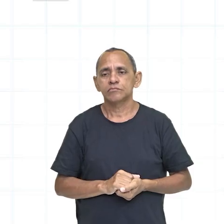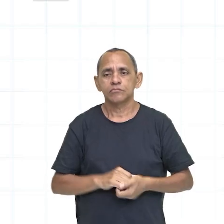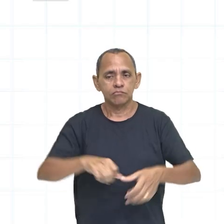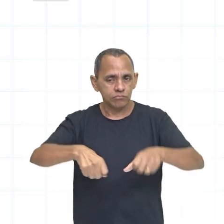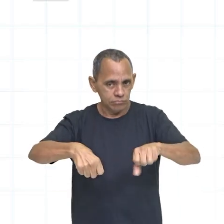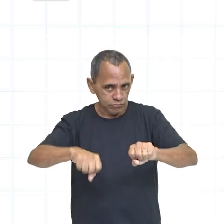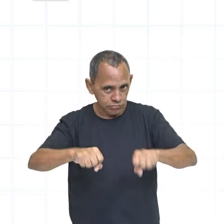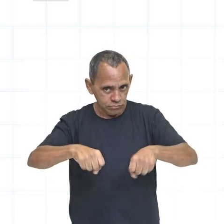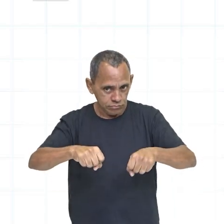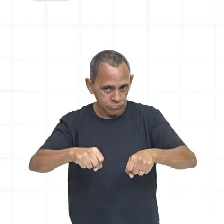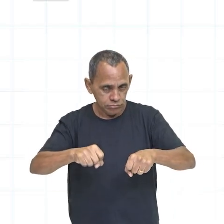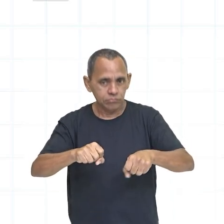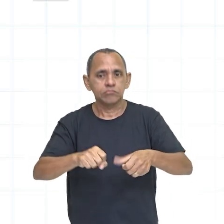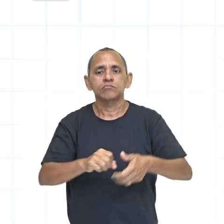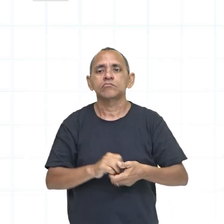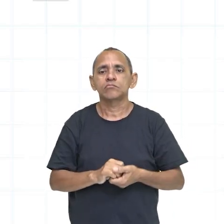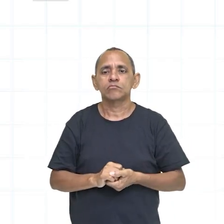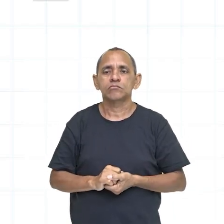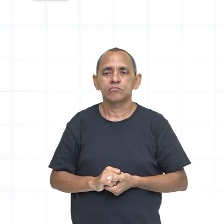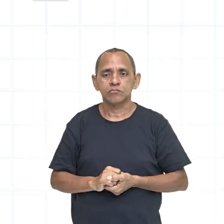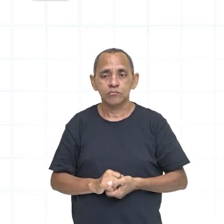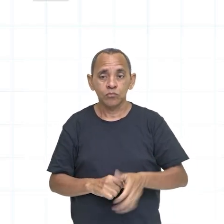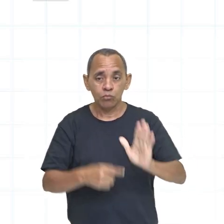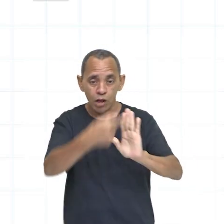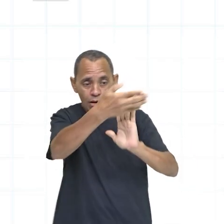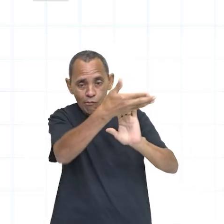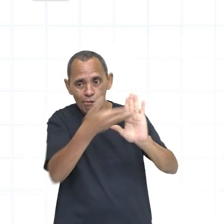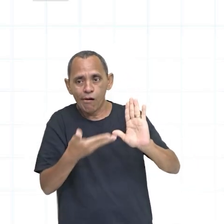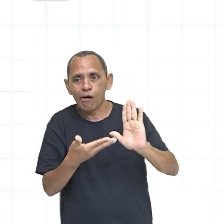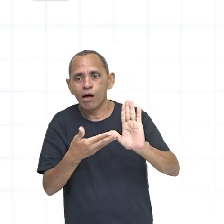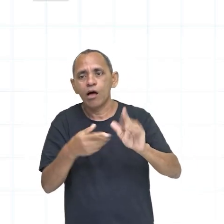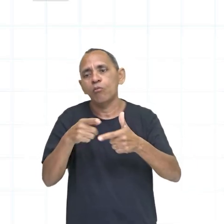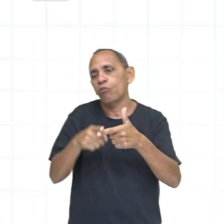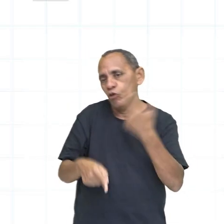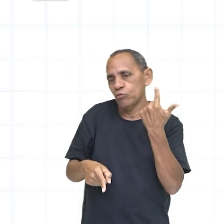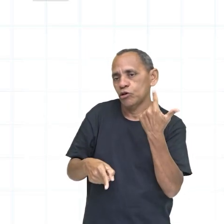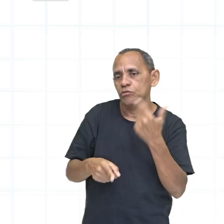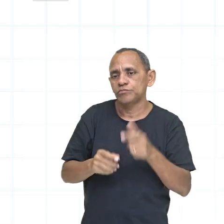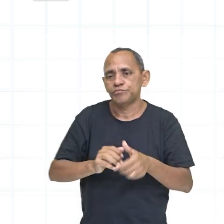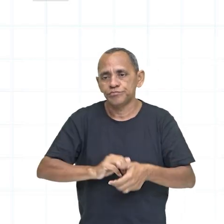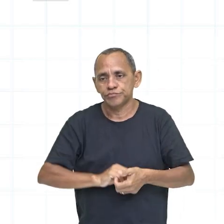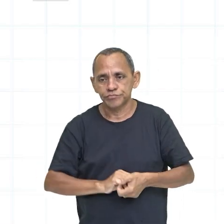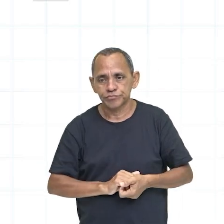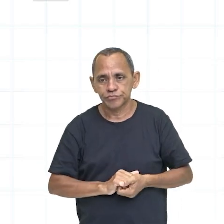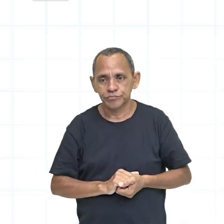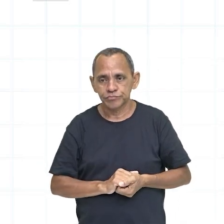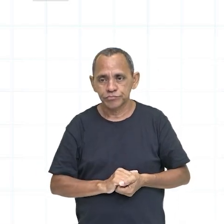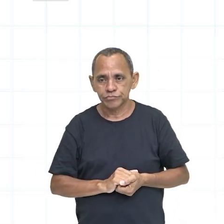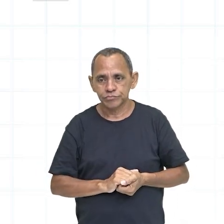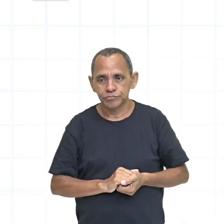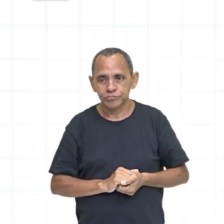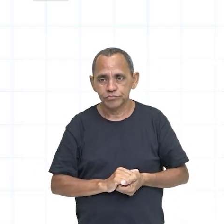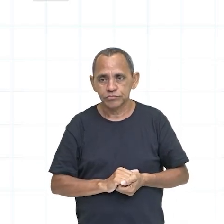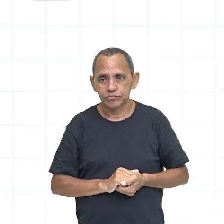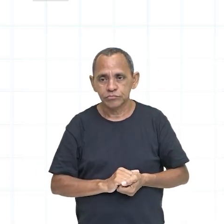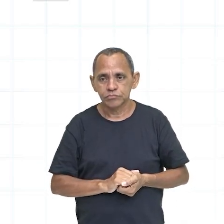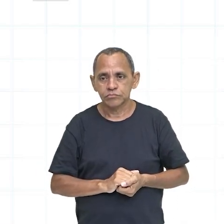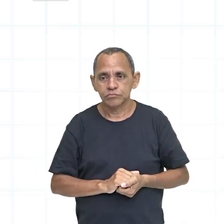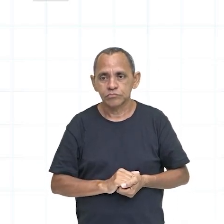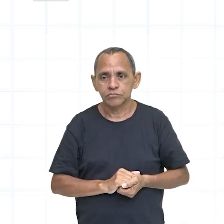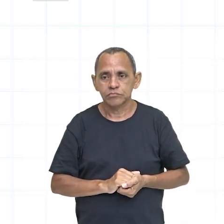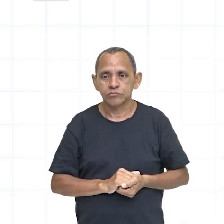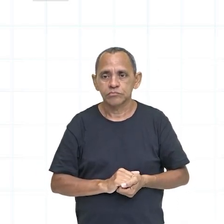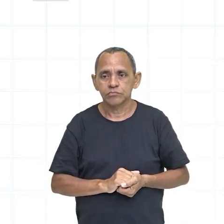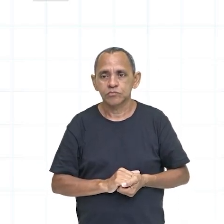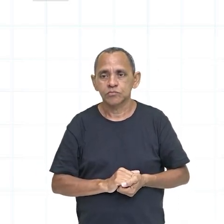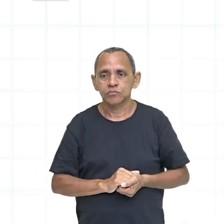Motocicletas, né, com aquele sinalzinho cortado, no motorcycles, sem motocicletas. Aí na sequência, no heavy